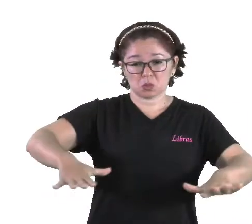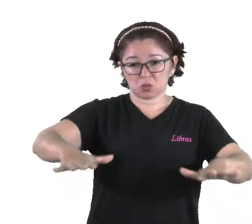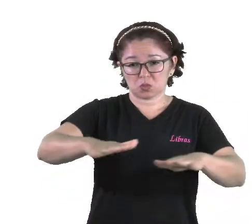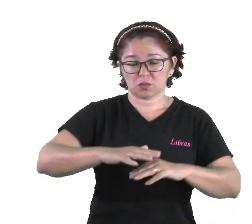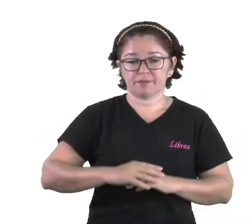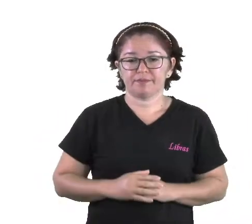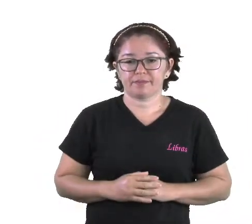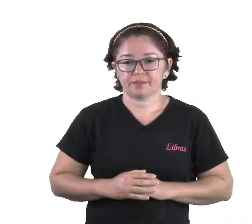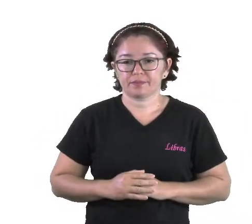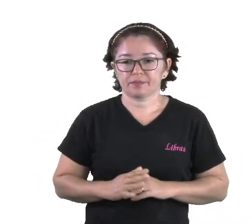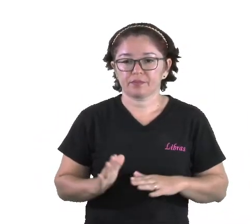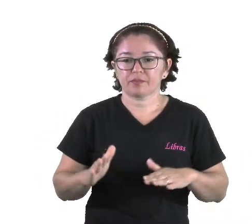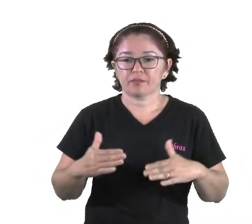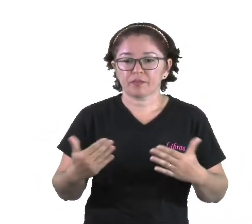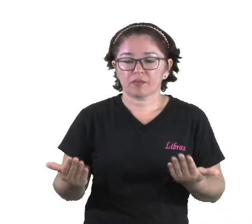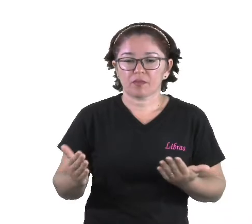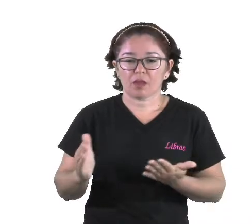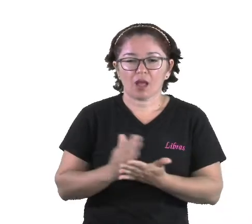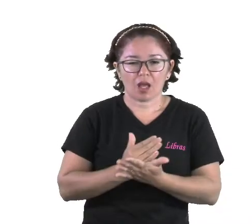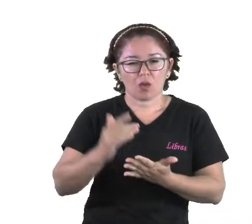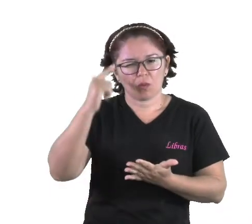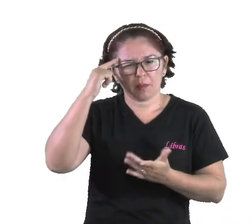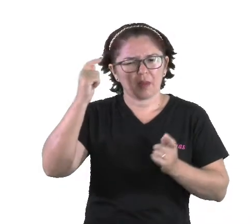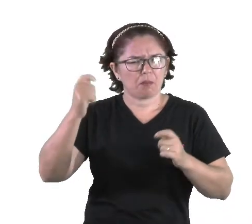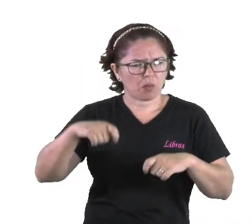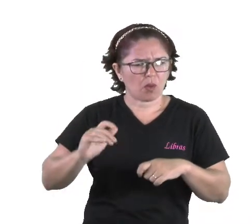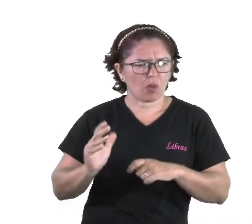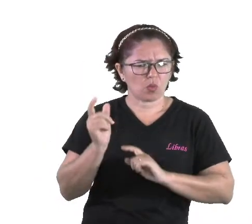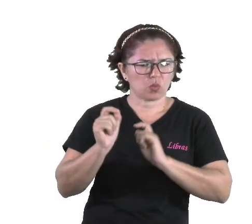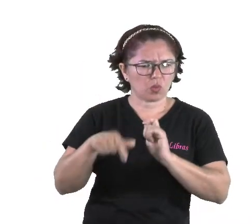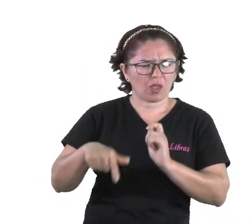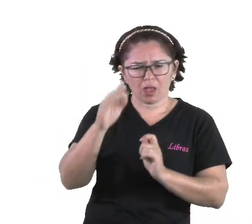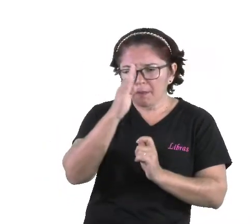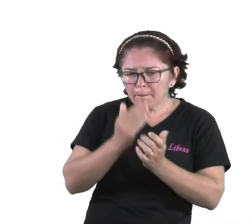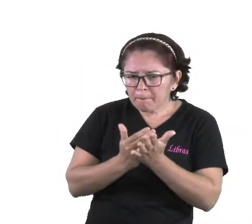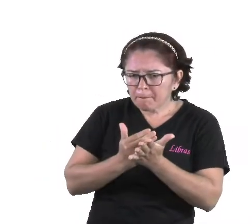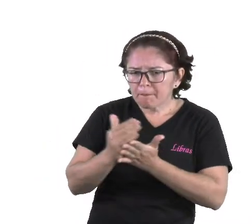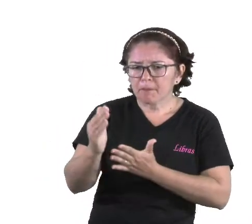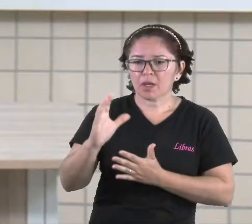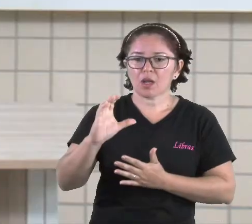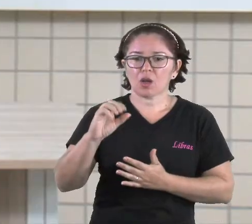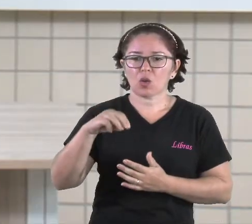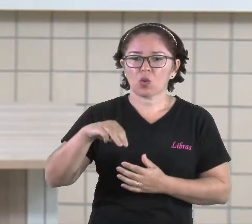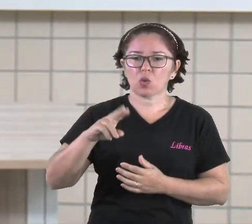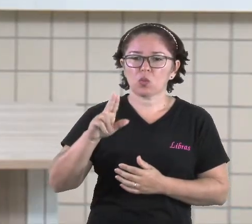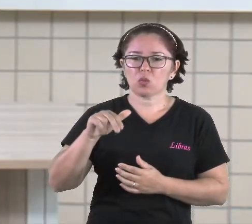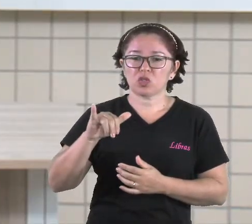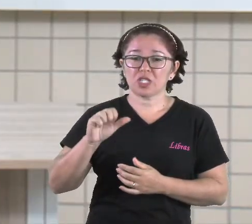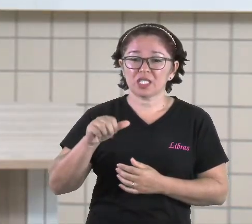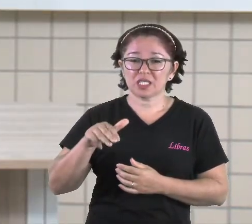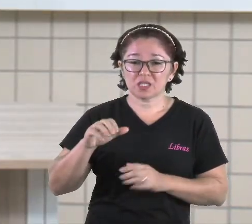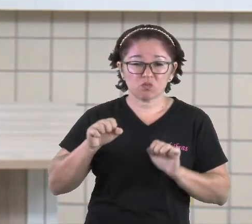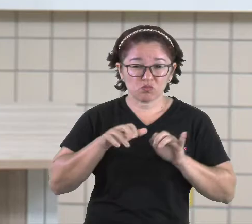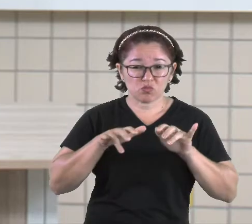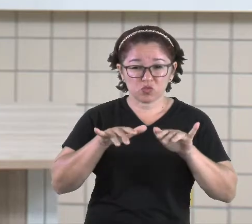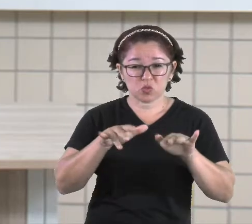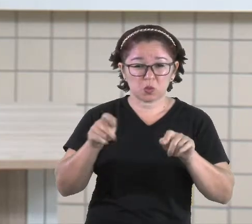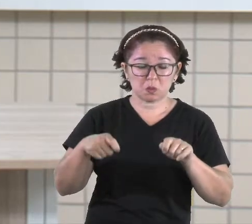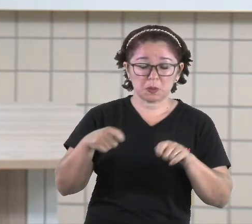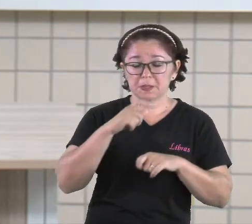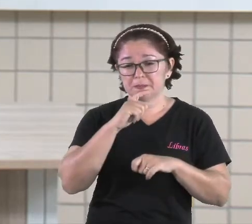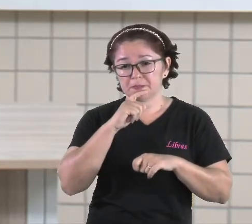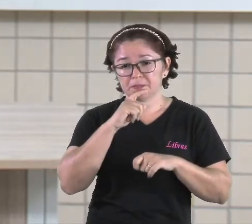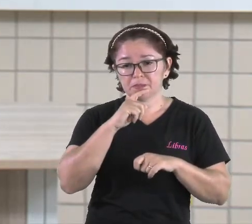o comunismo pudesse tomar o Brasil, o famoso Plano COI, que na verdade nada mais é do que